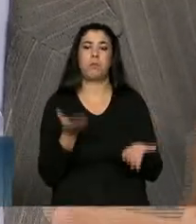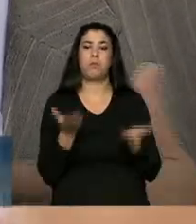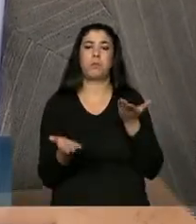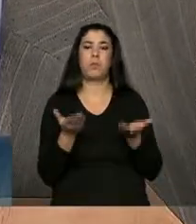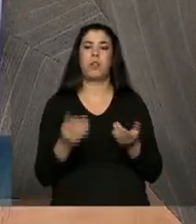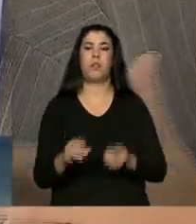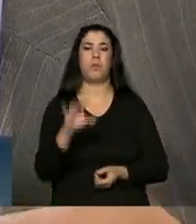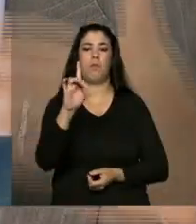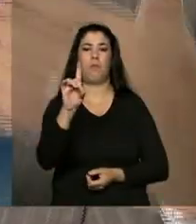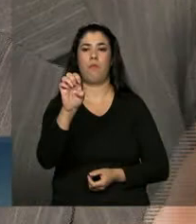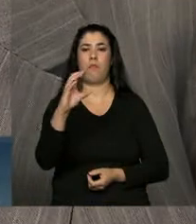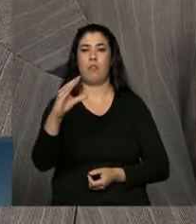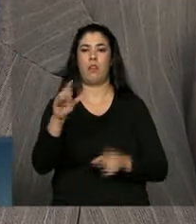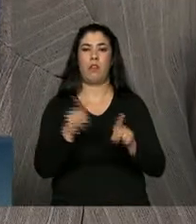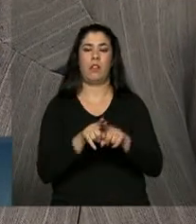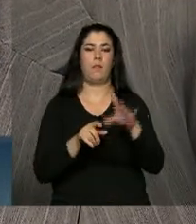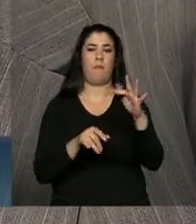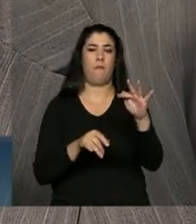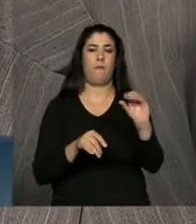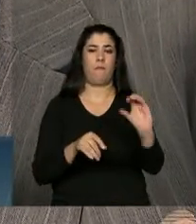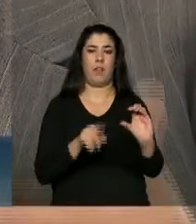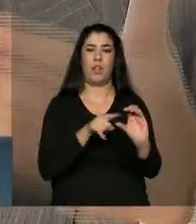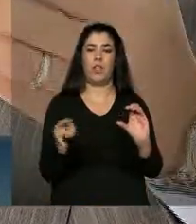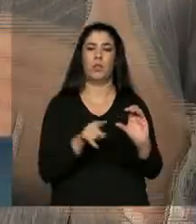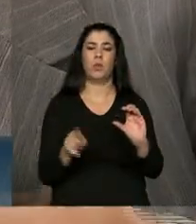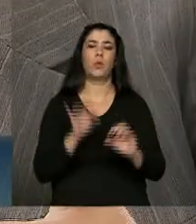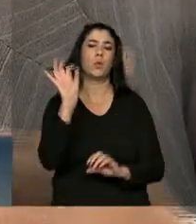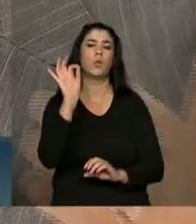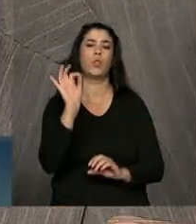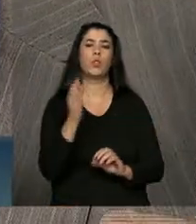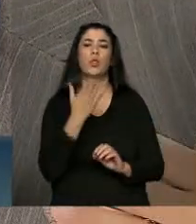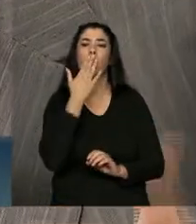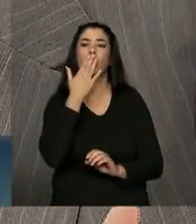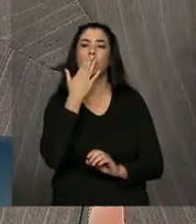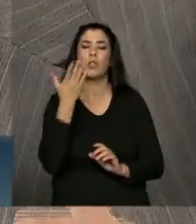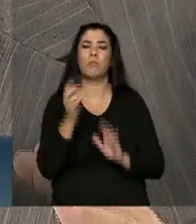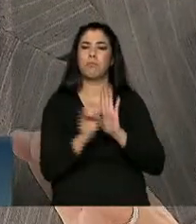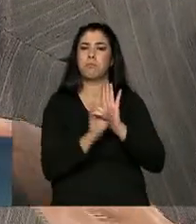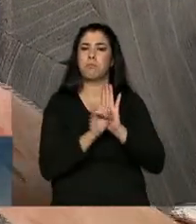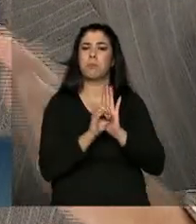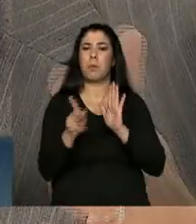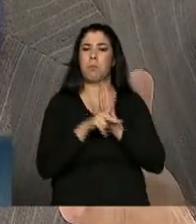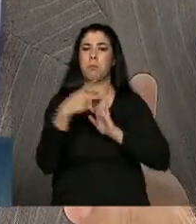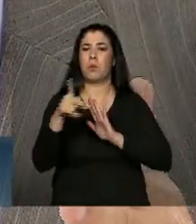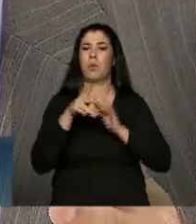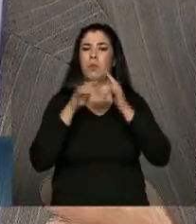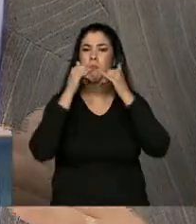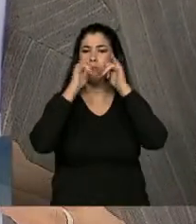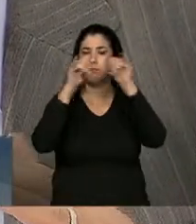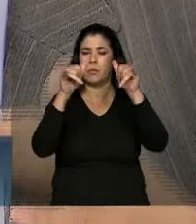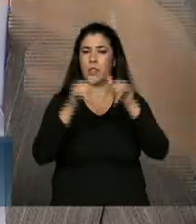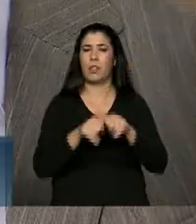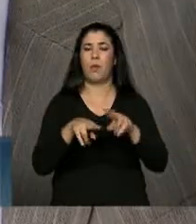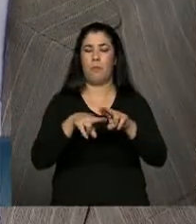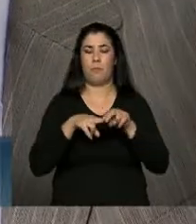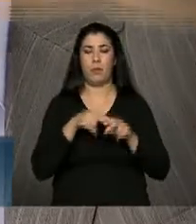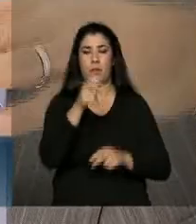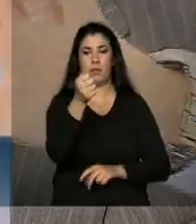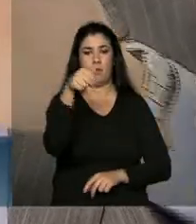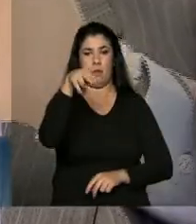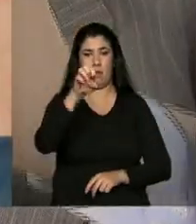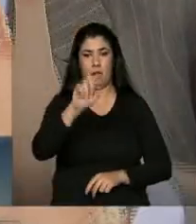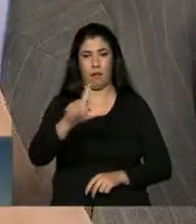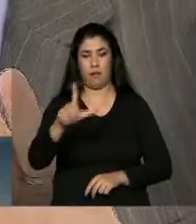deck ofec que mostra o nível de satisfação do consumidor para isto o anel está com um